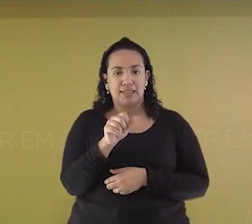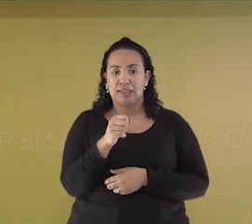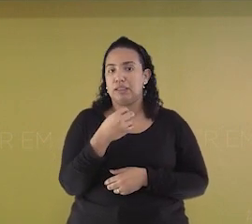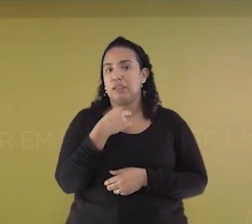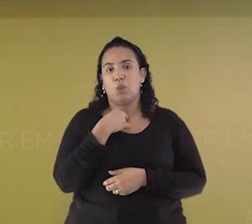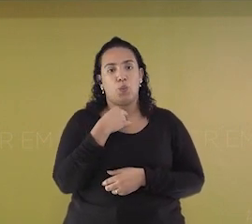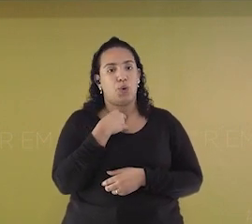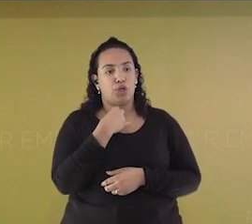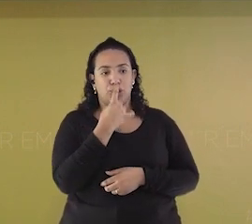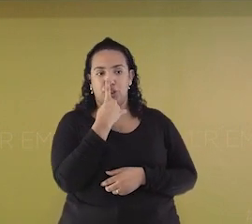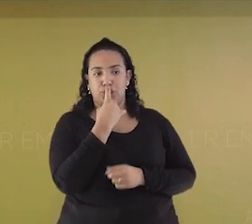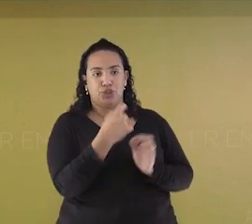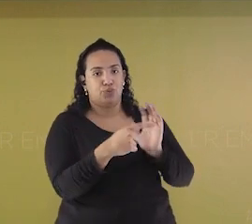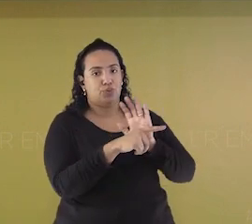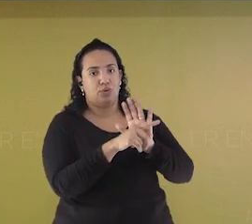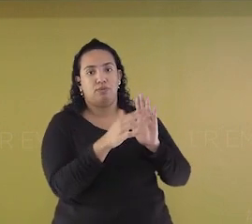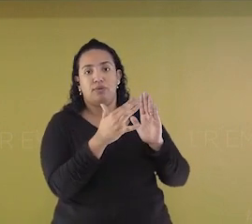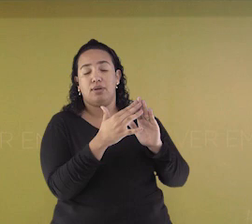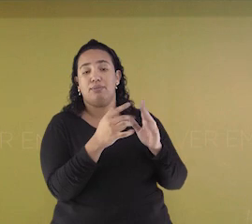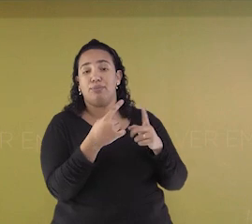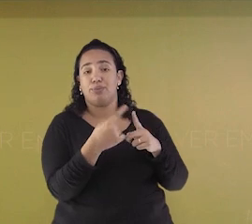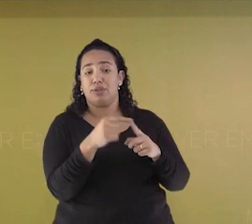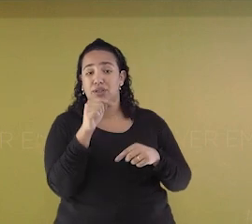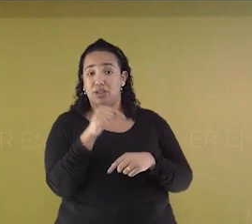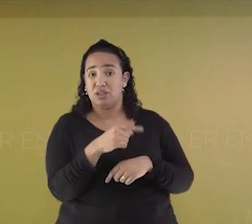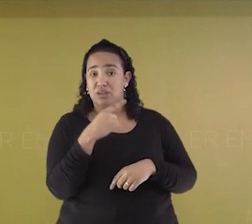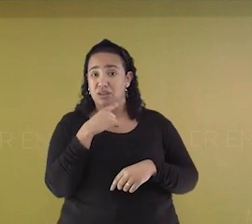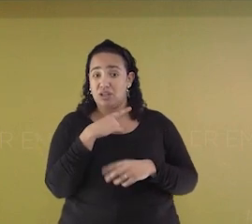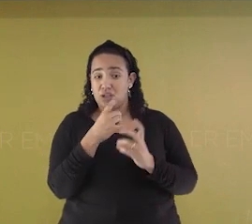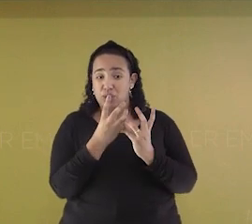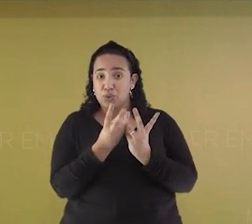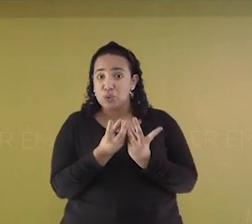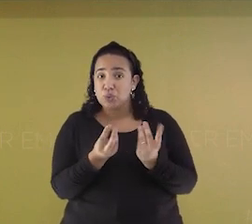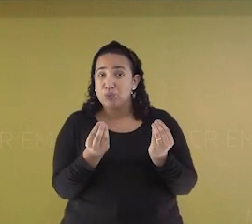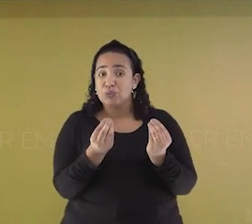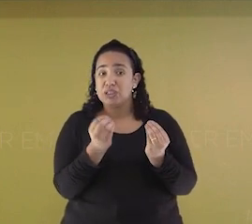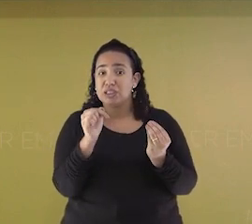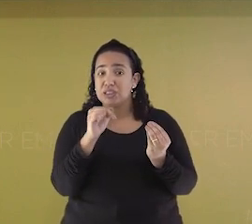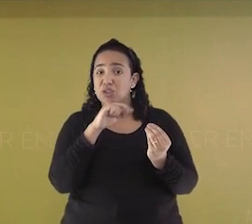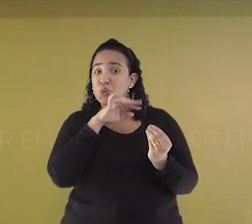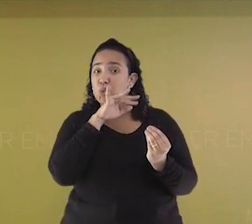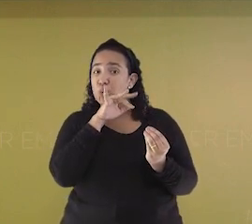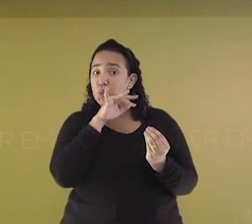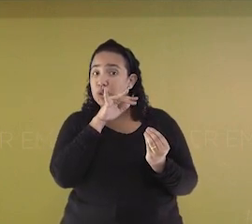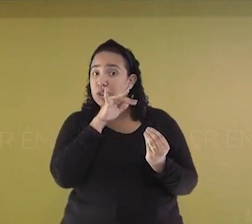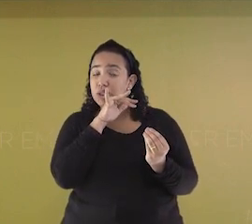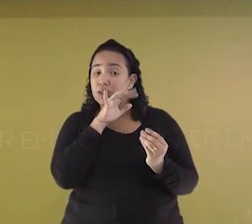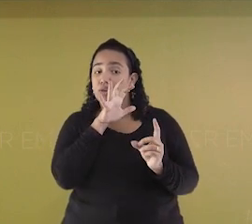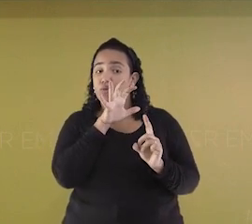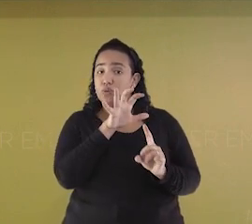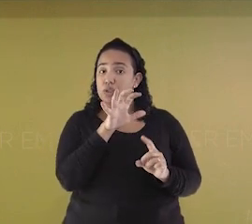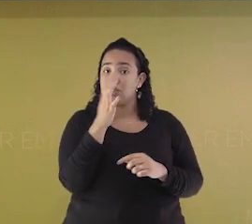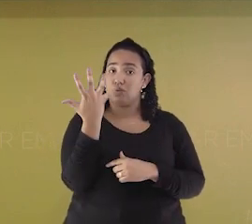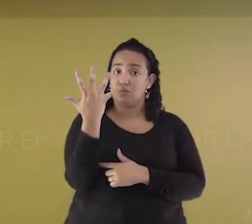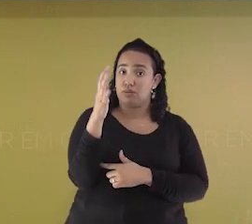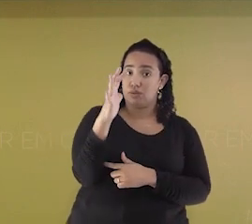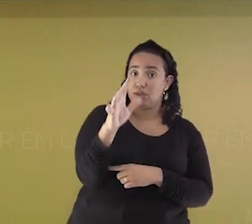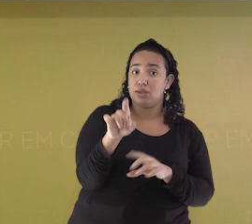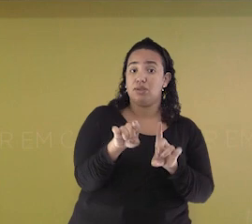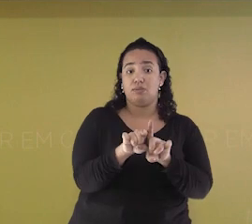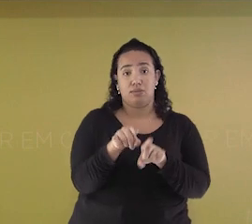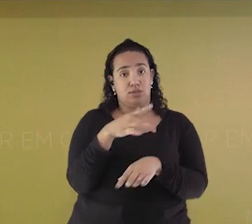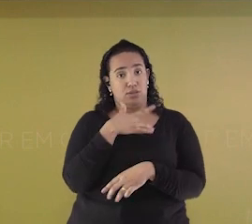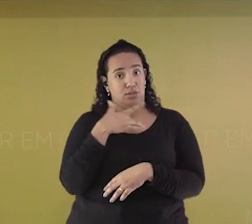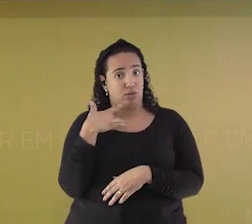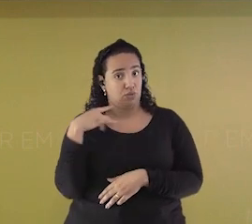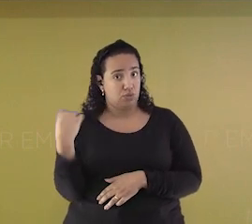o lixo comum, porque elas possuem substâncias tóxicas e prejudiciais ao meio ambiente e